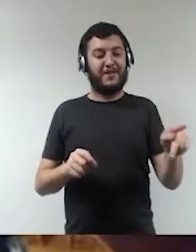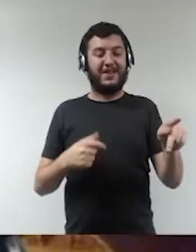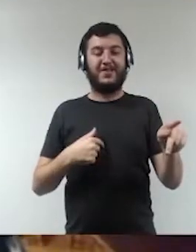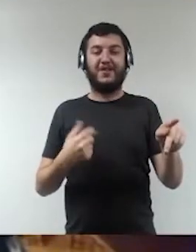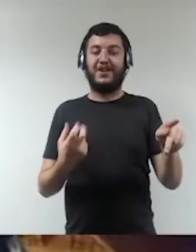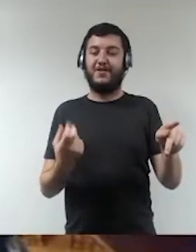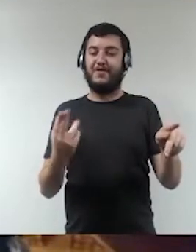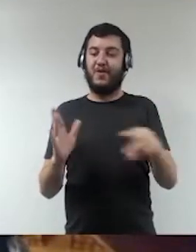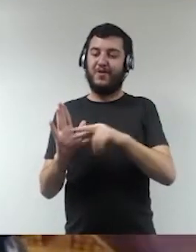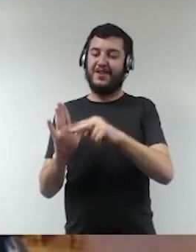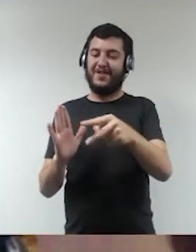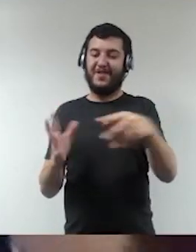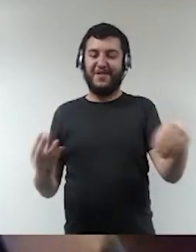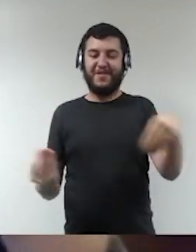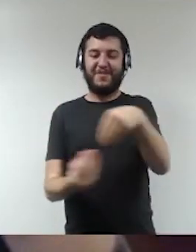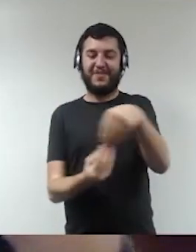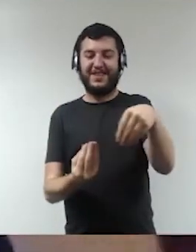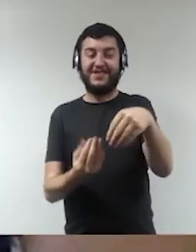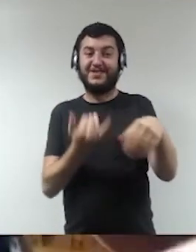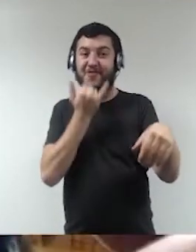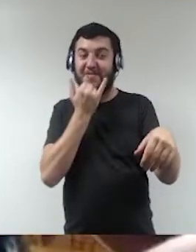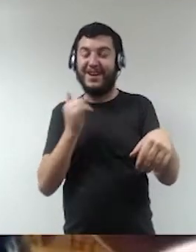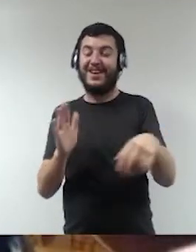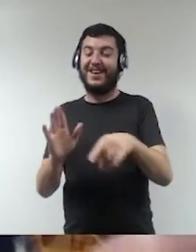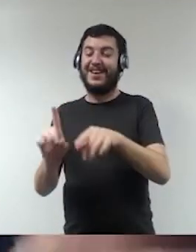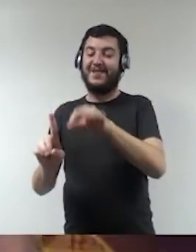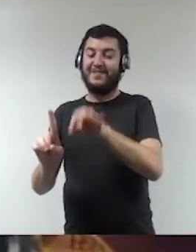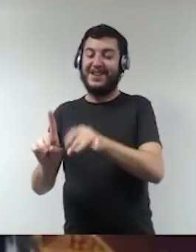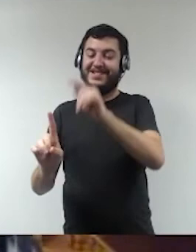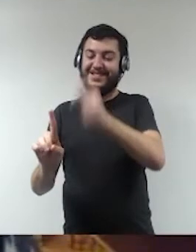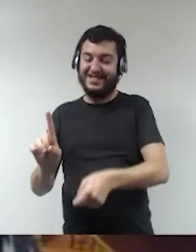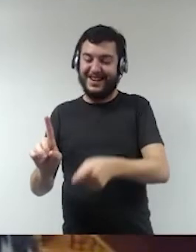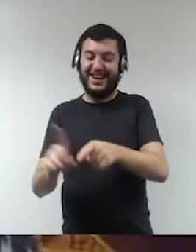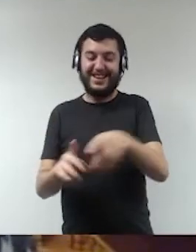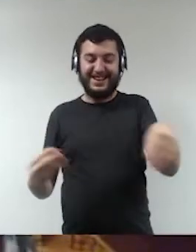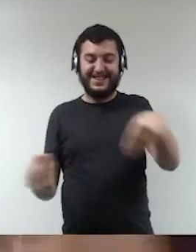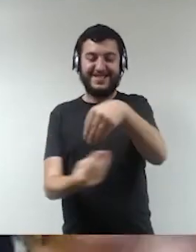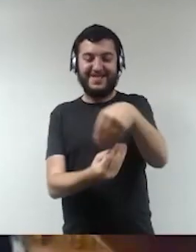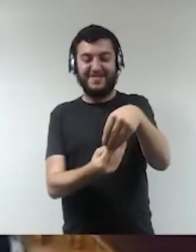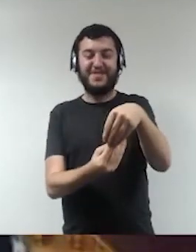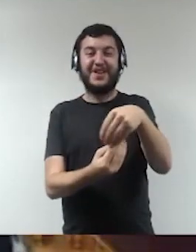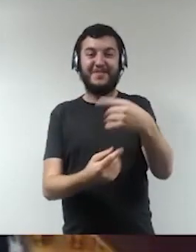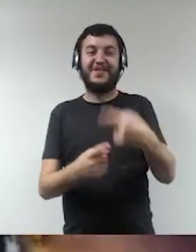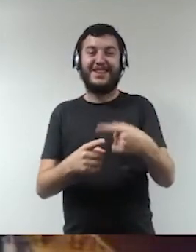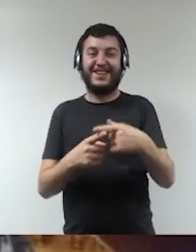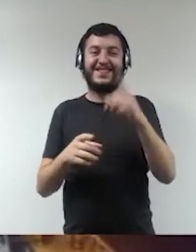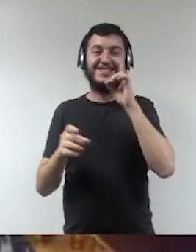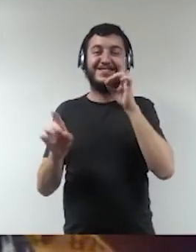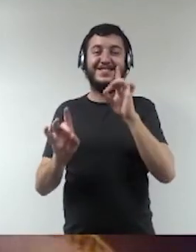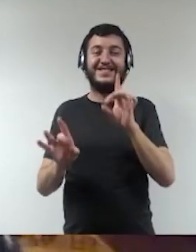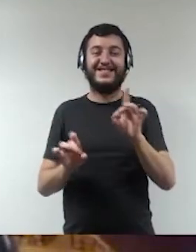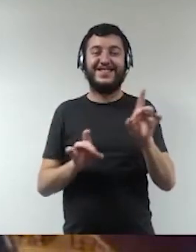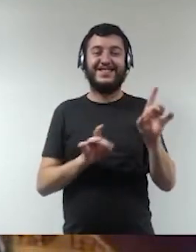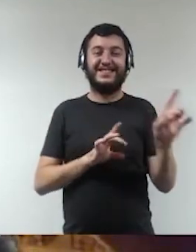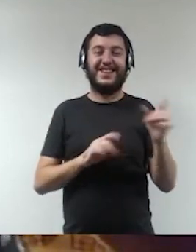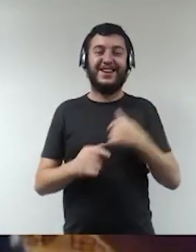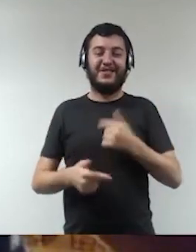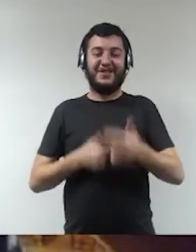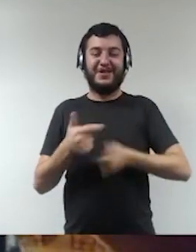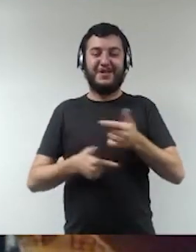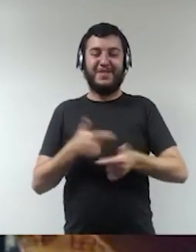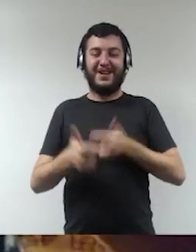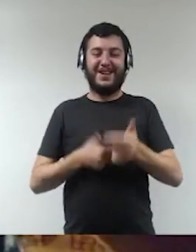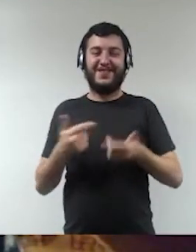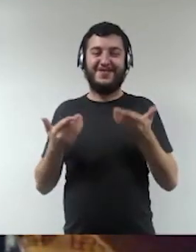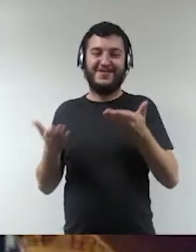não tem como não falar como magistrada também, porque o meu dia a dia é receber demandas, disputas que decorrem exatamente